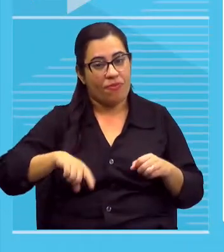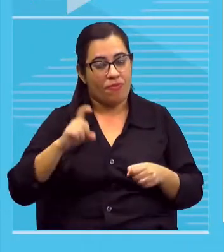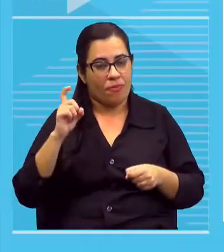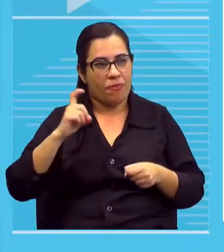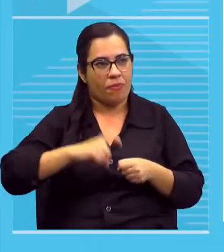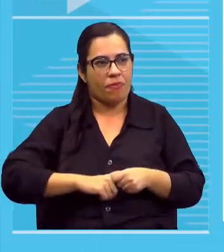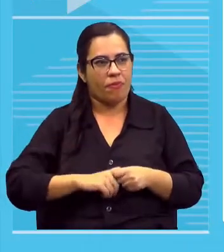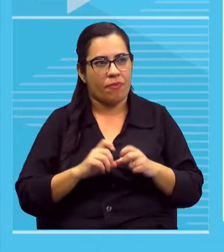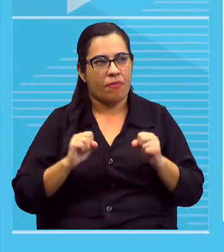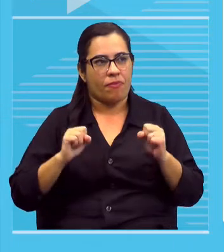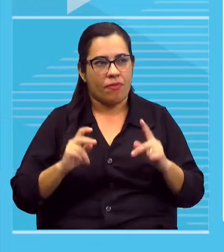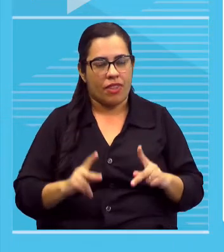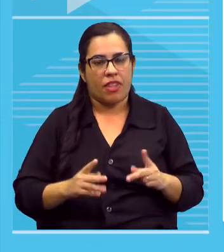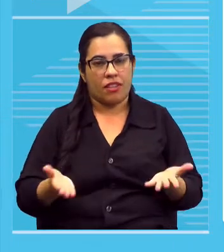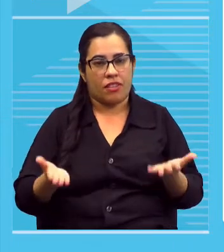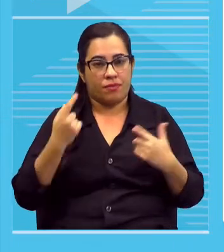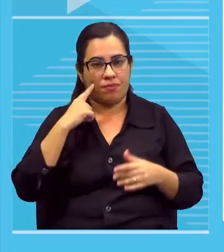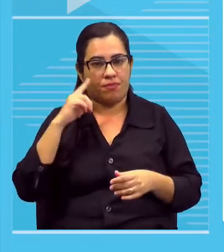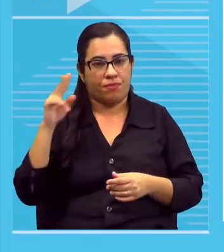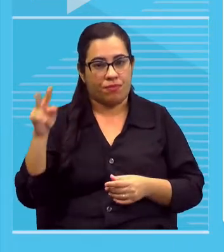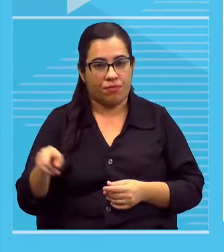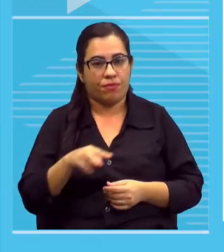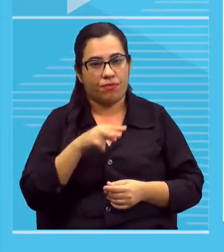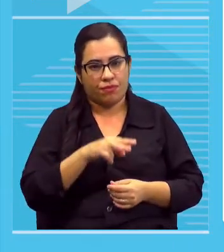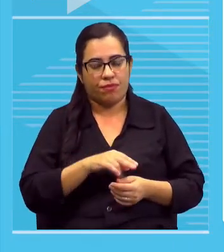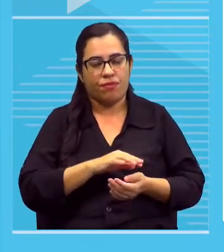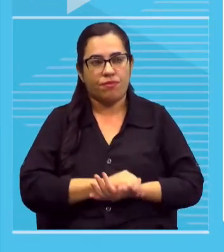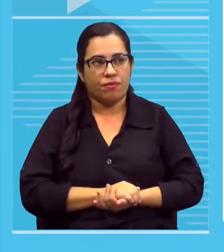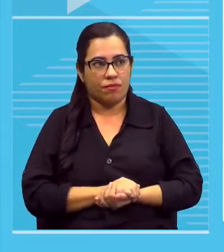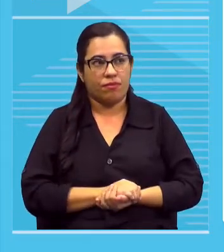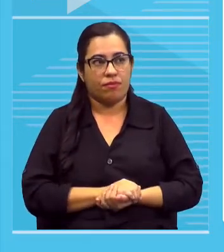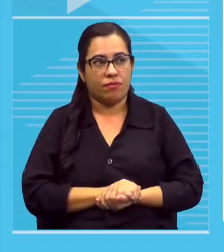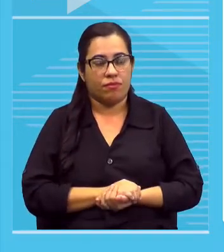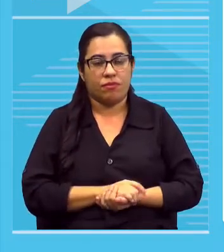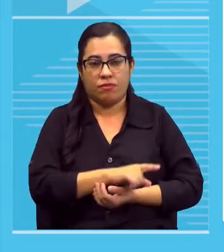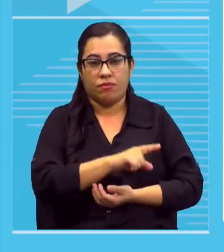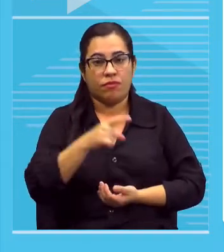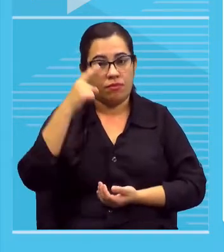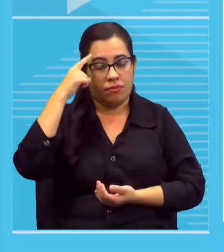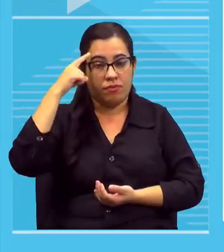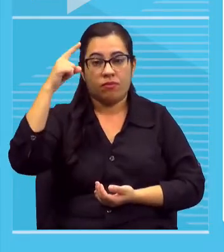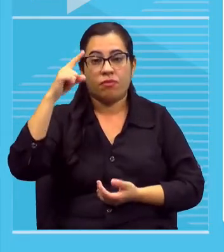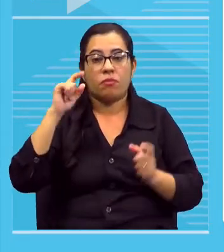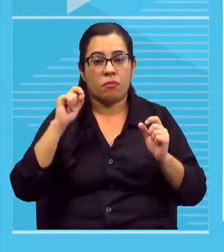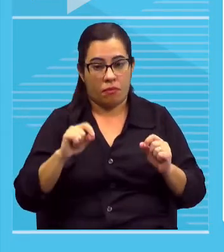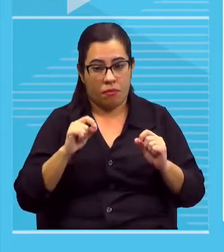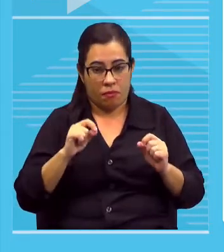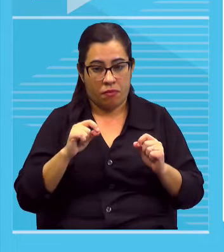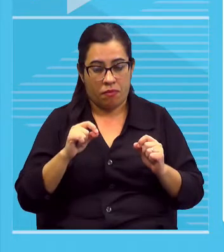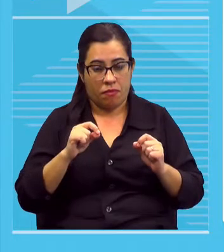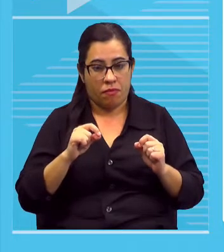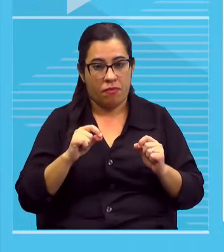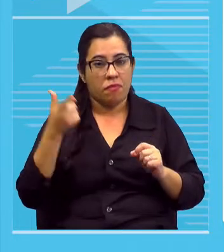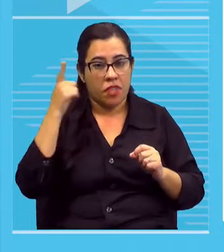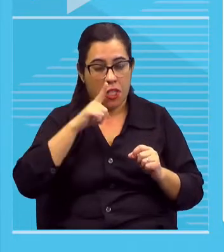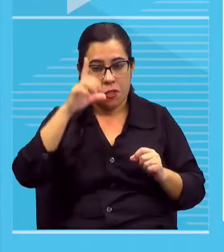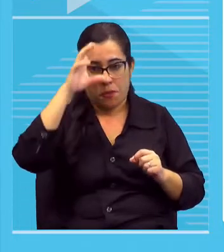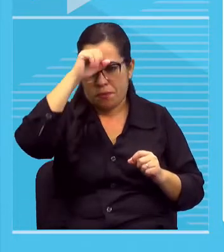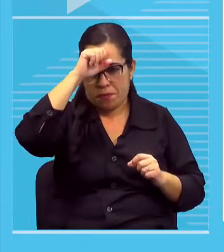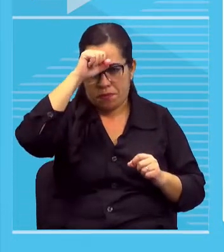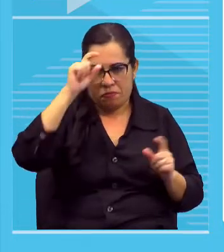Bom vamos lá ó e tiveram a ideia aí captar a mensagem